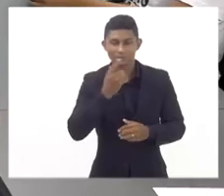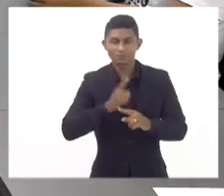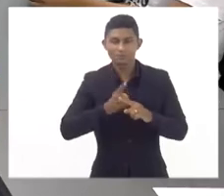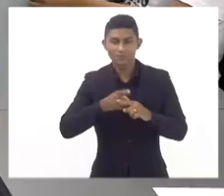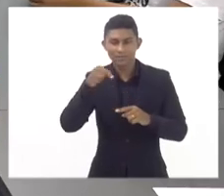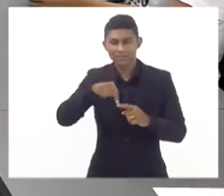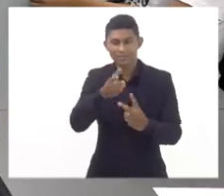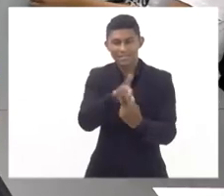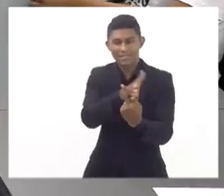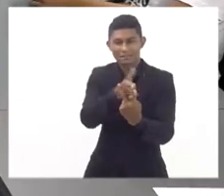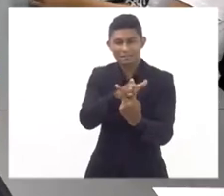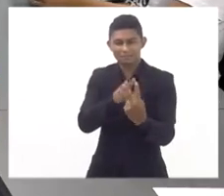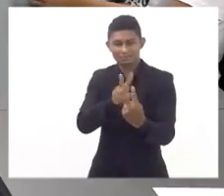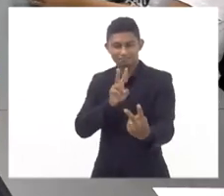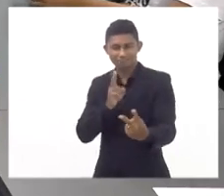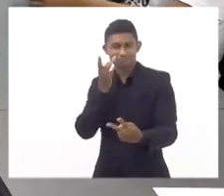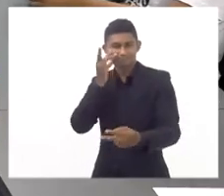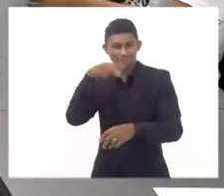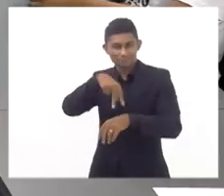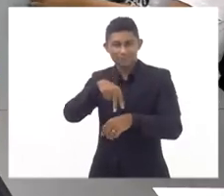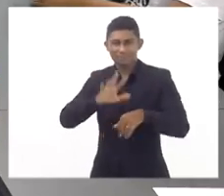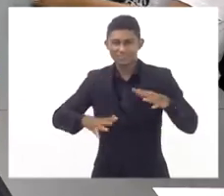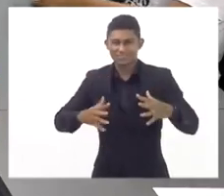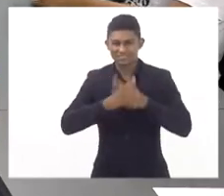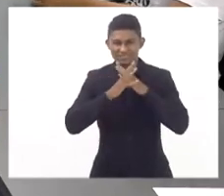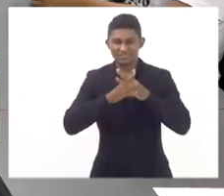pouco. Então, passo a palavra agora para o João Pedro.